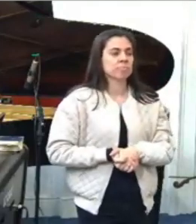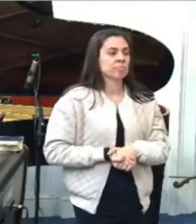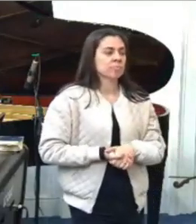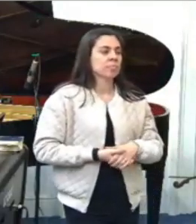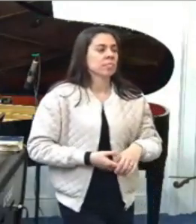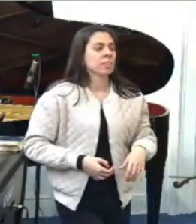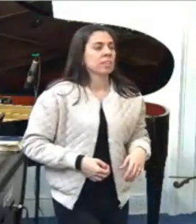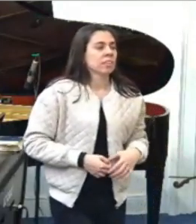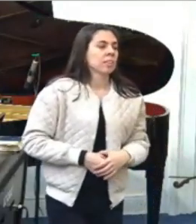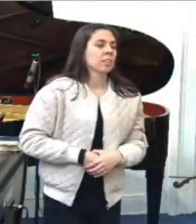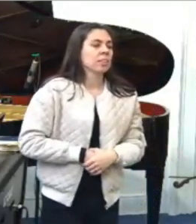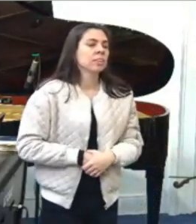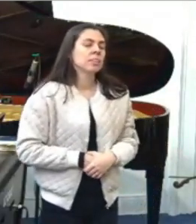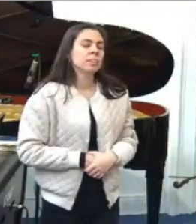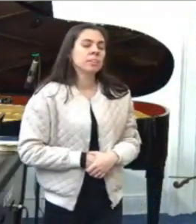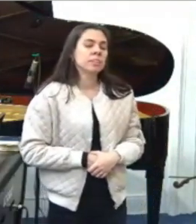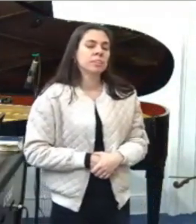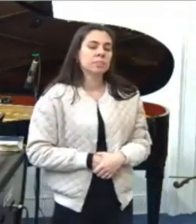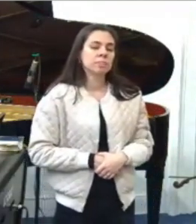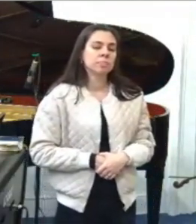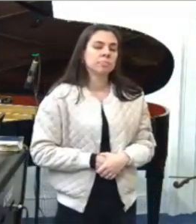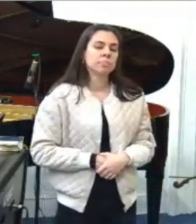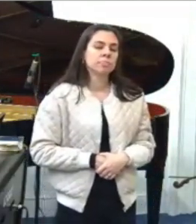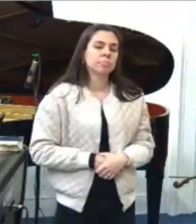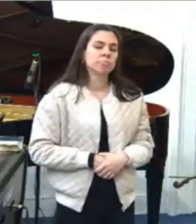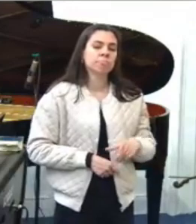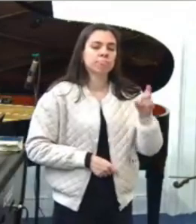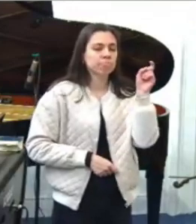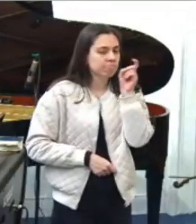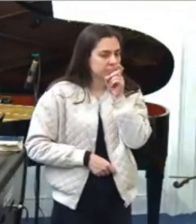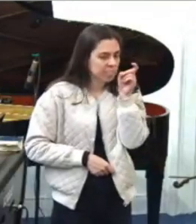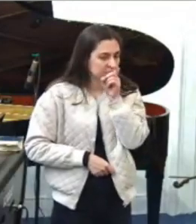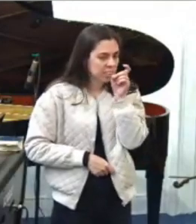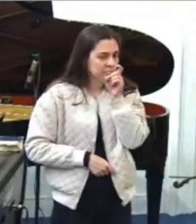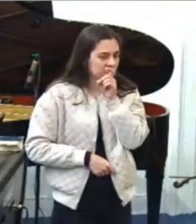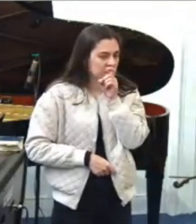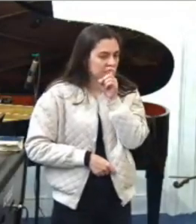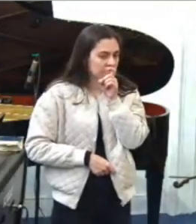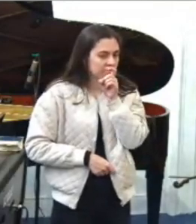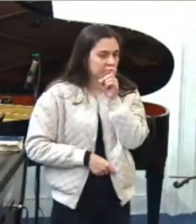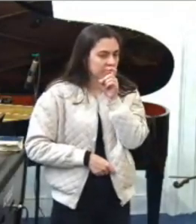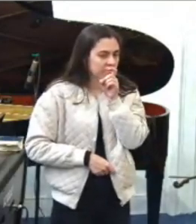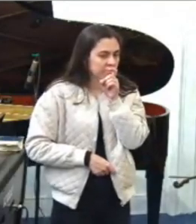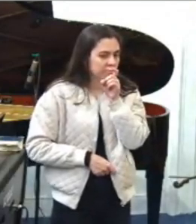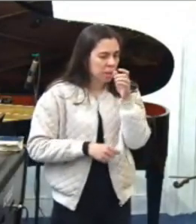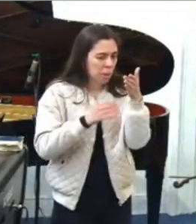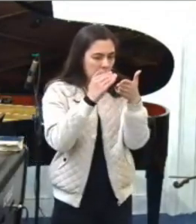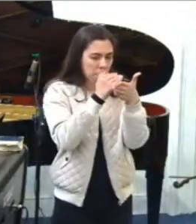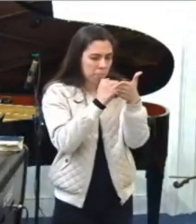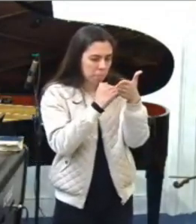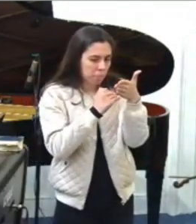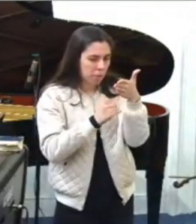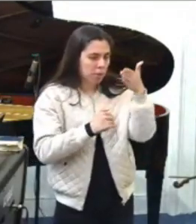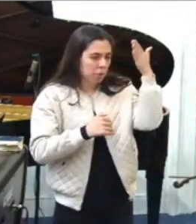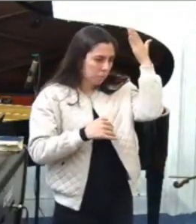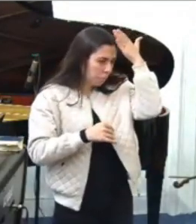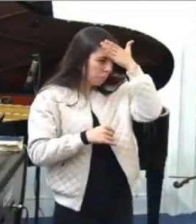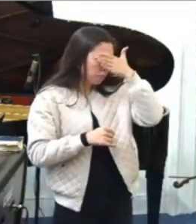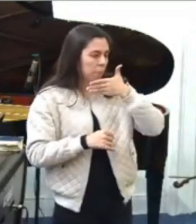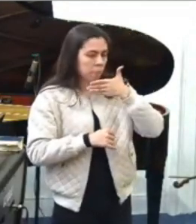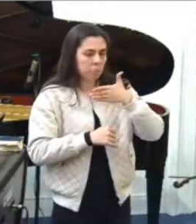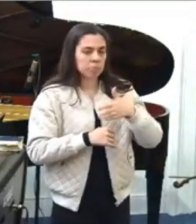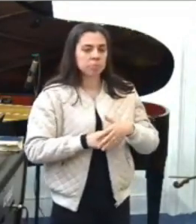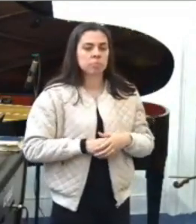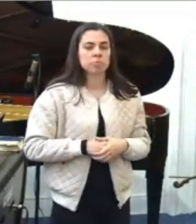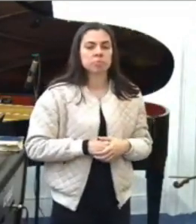de serpente, ele utiliza de todo engano e de toda astúcia para tentar fazer com que o povo de